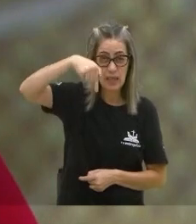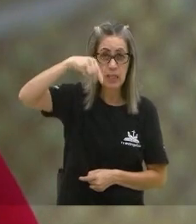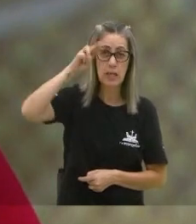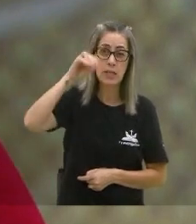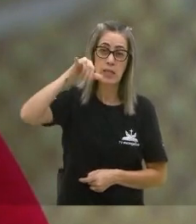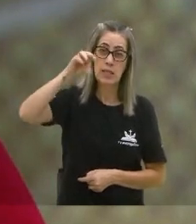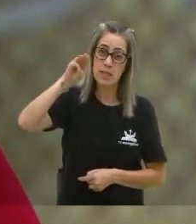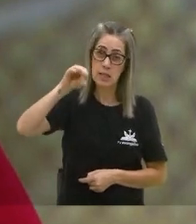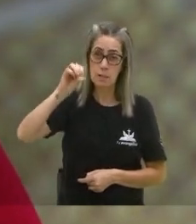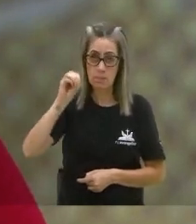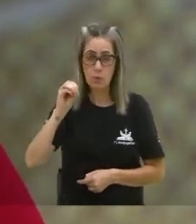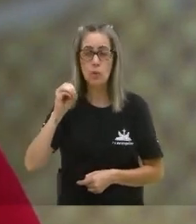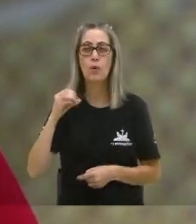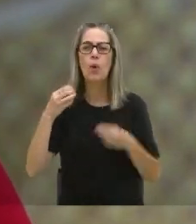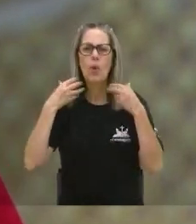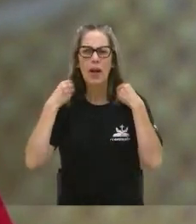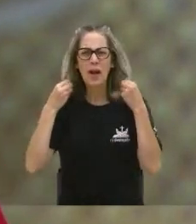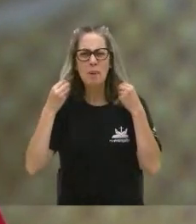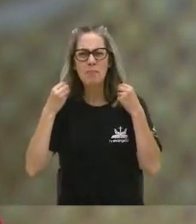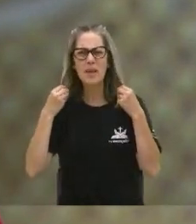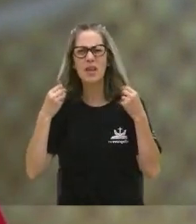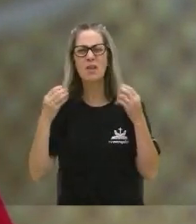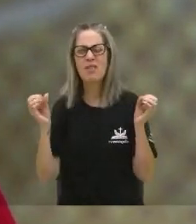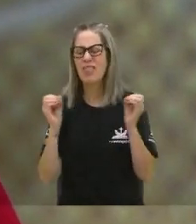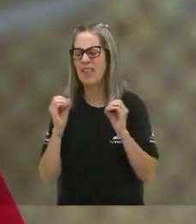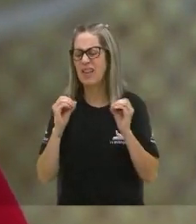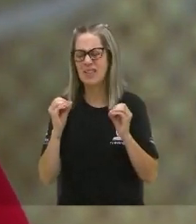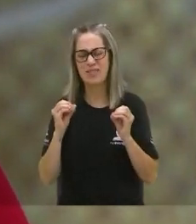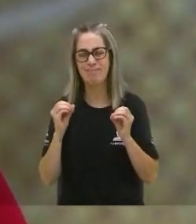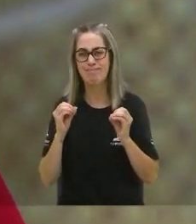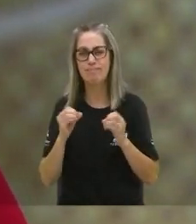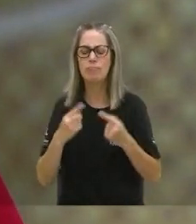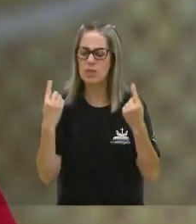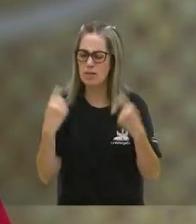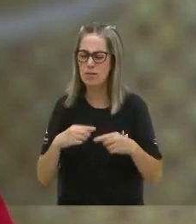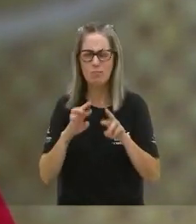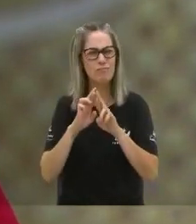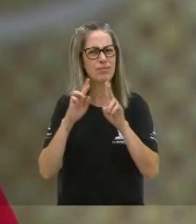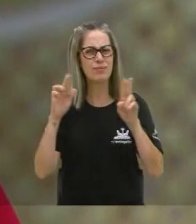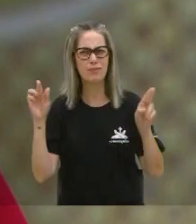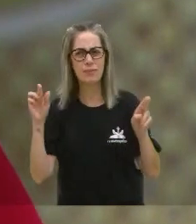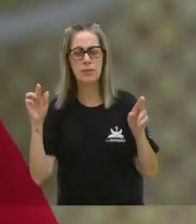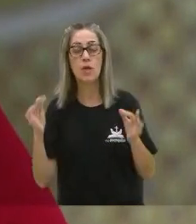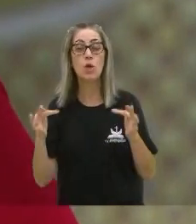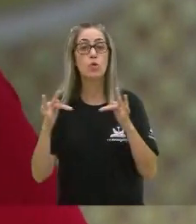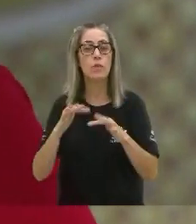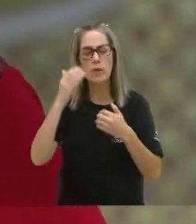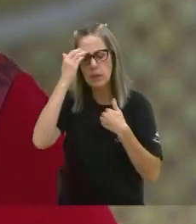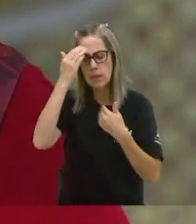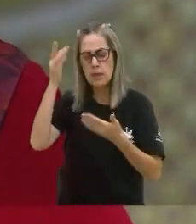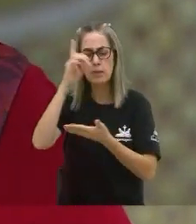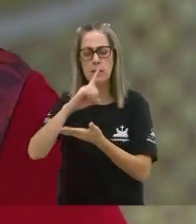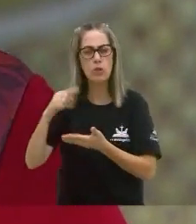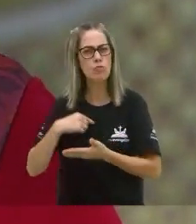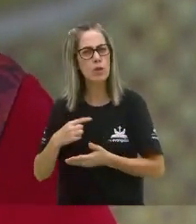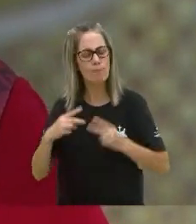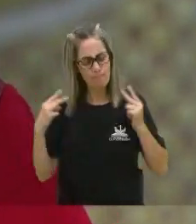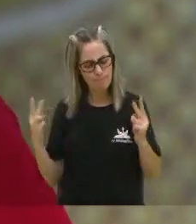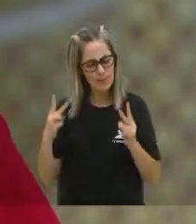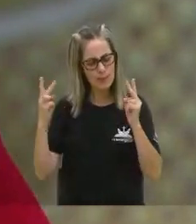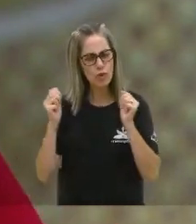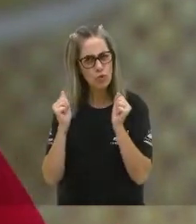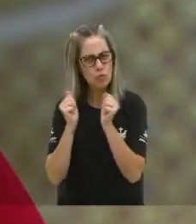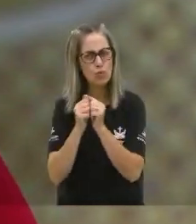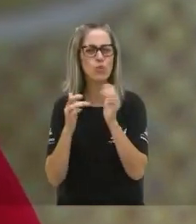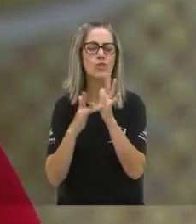com queda de cabelo, com todos os desafios. E no final, graças a Deus, eu venci junto a Jesus das